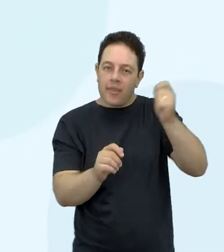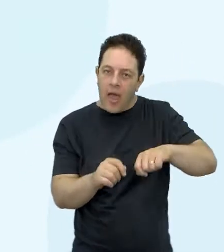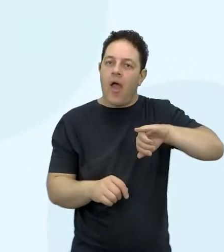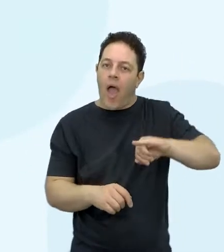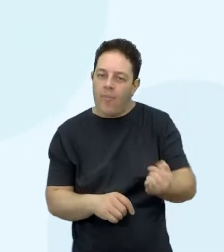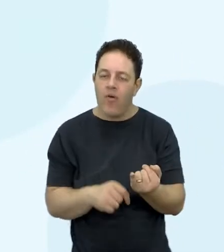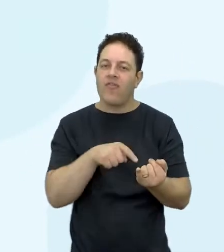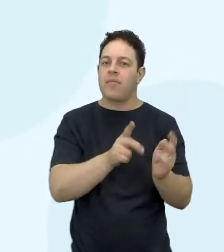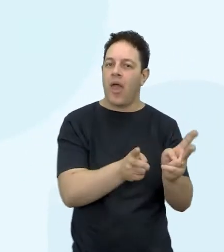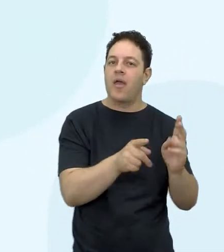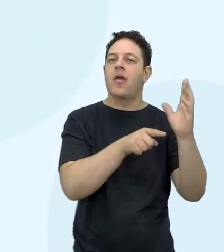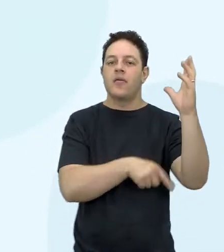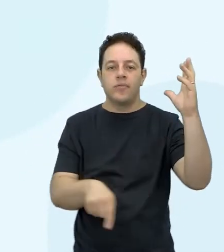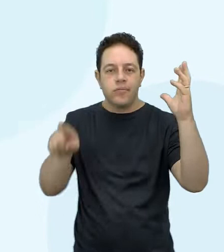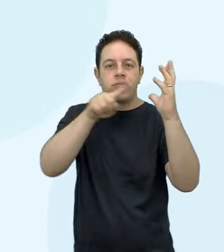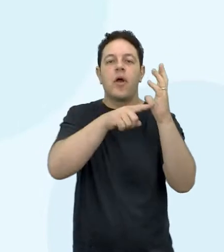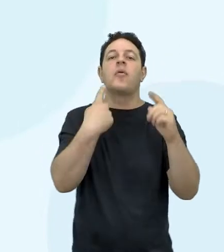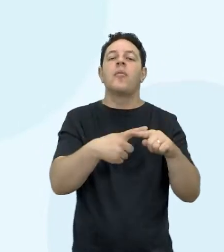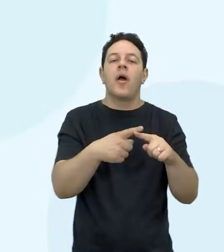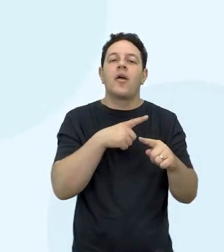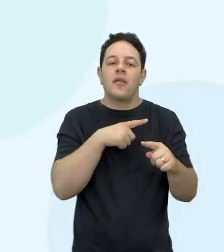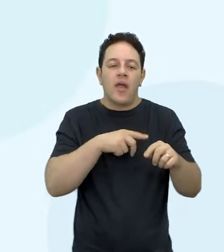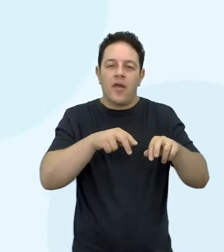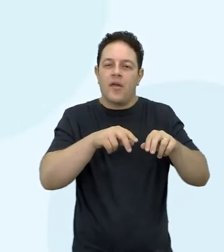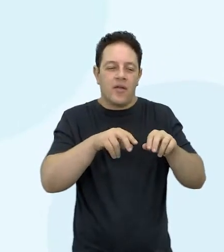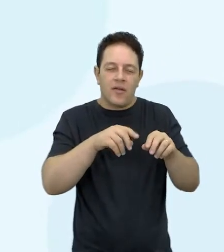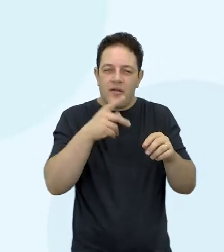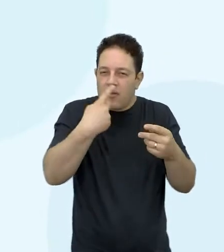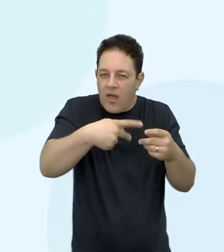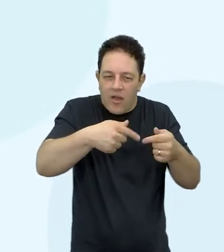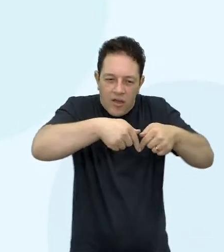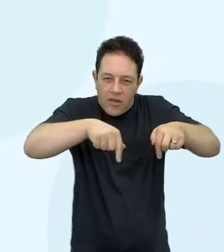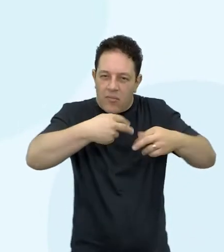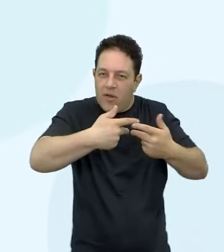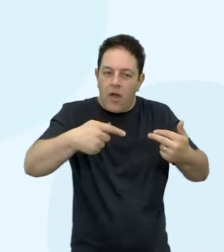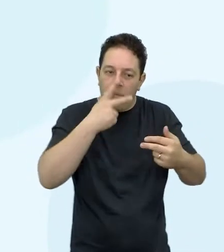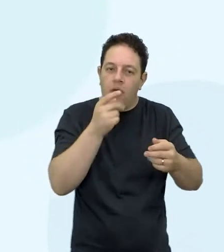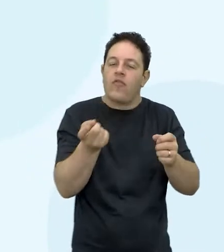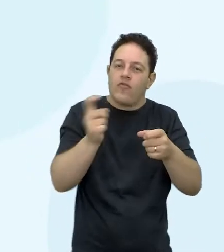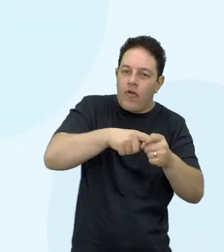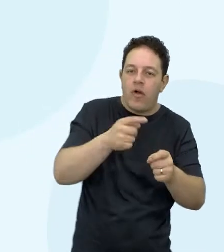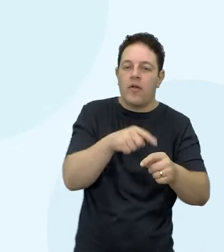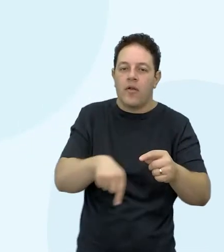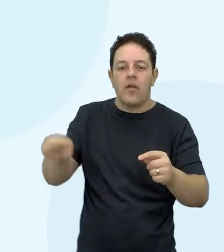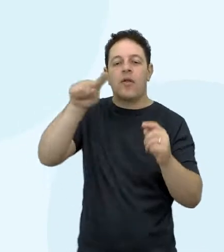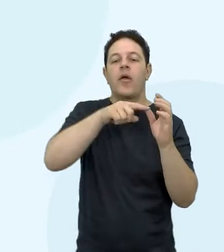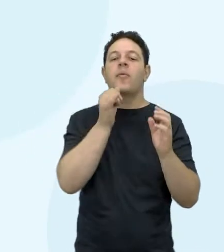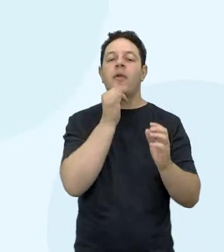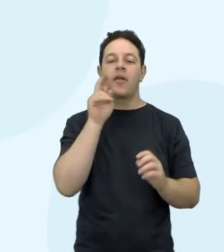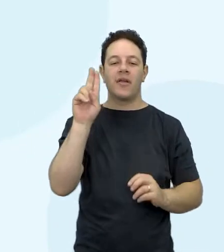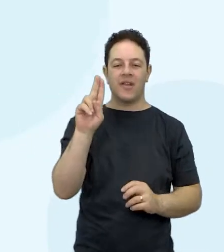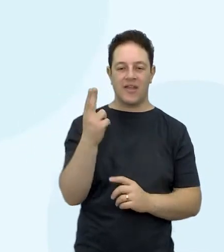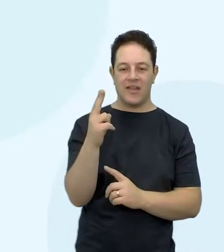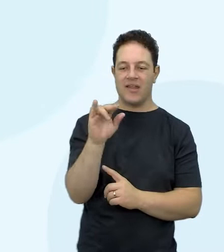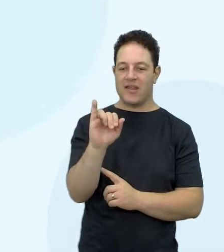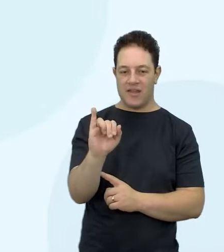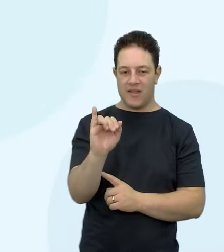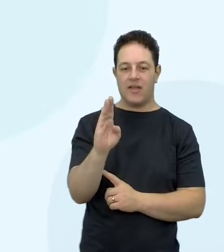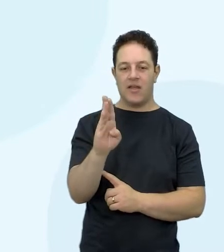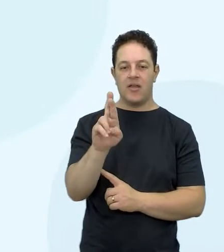Pois suas quantidades se renovam constantemente ao serem usadas. Então, por exemplo, os recursos hídricos, né, que é de